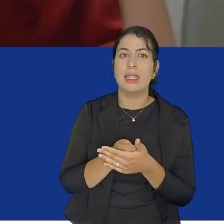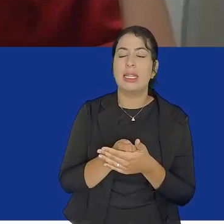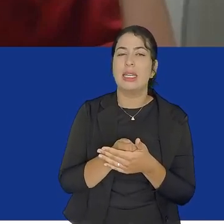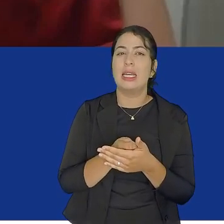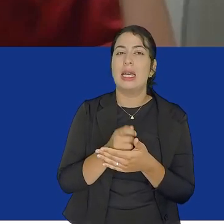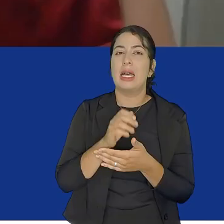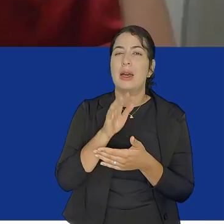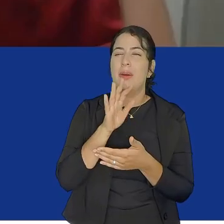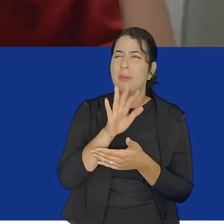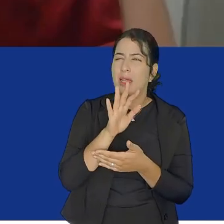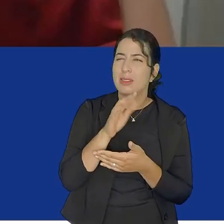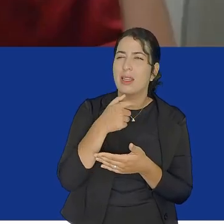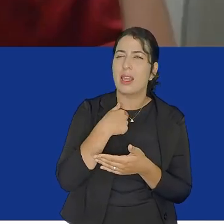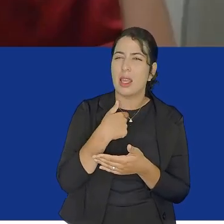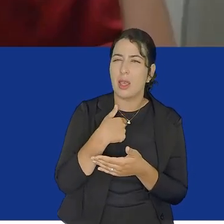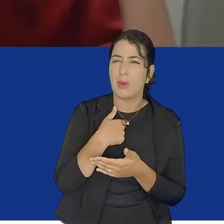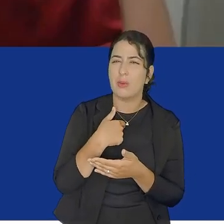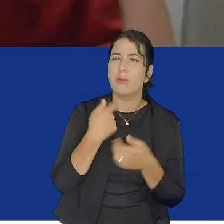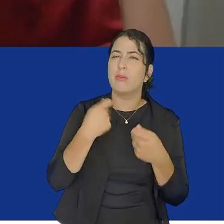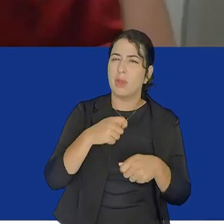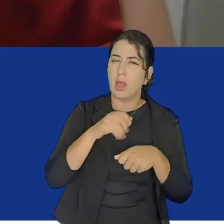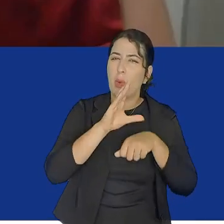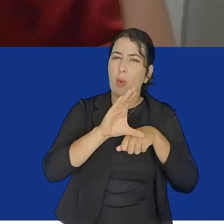quer que o gestor mude essa cultura e a